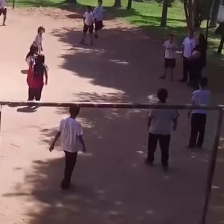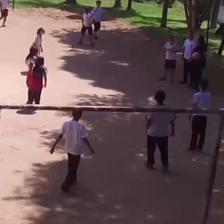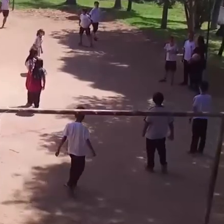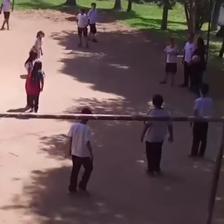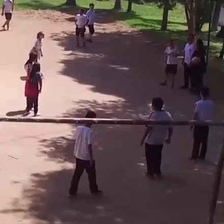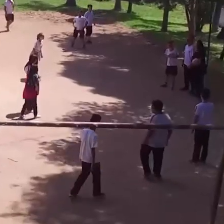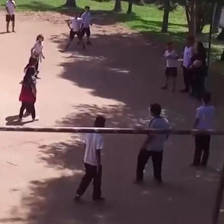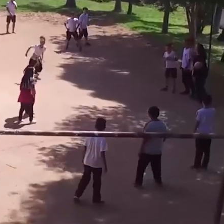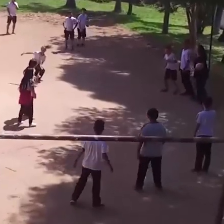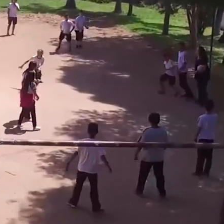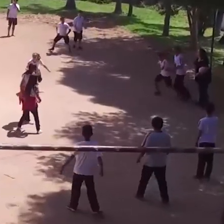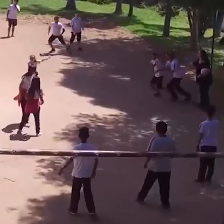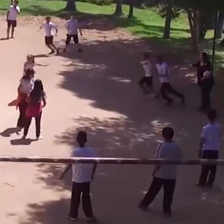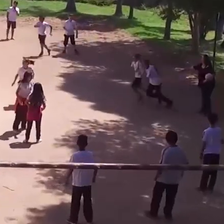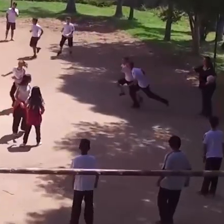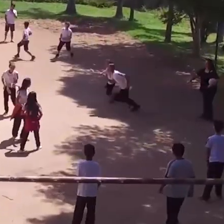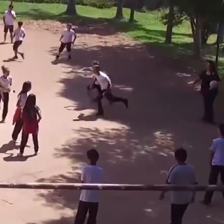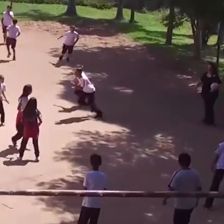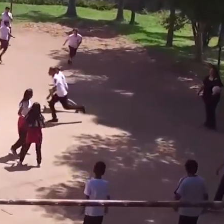E